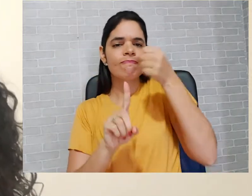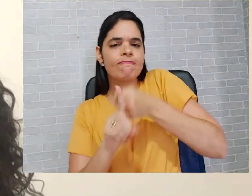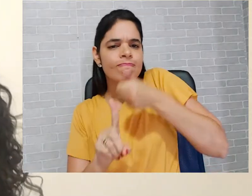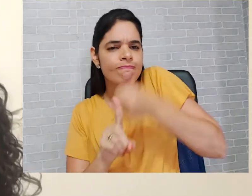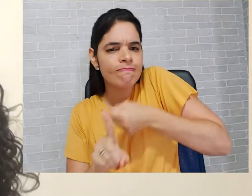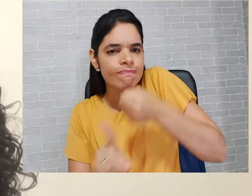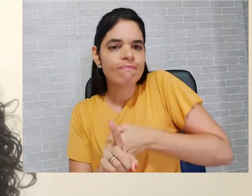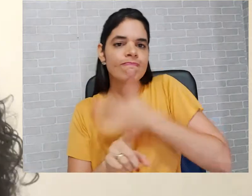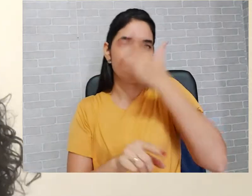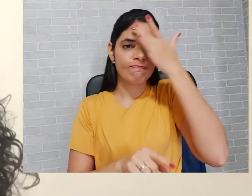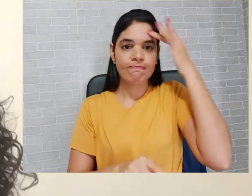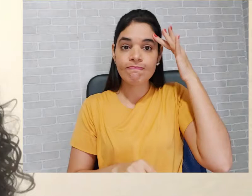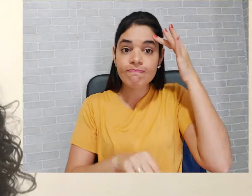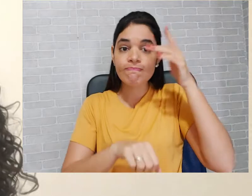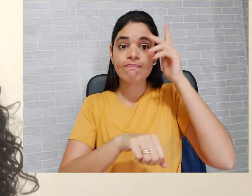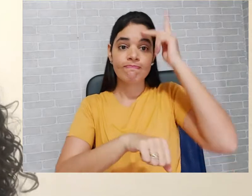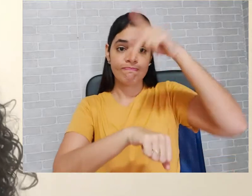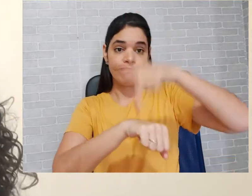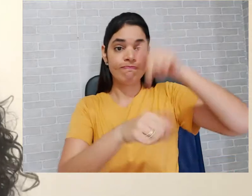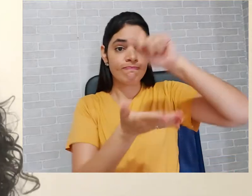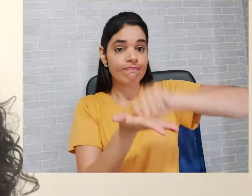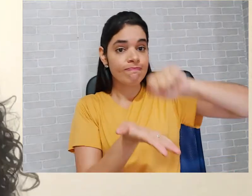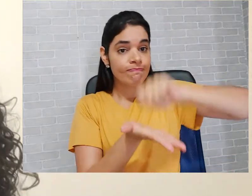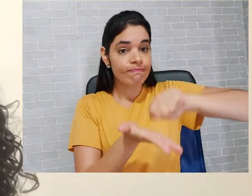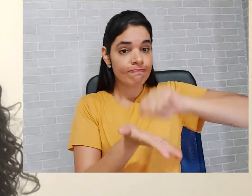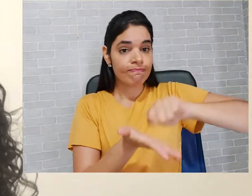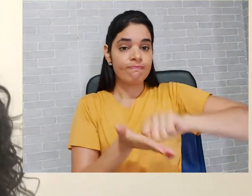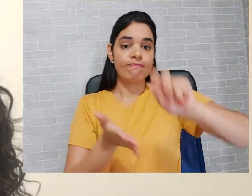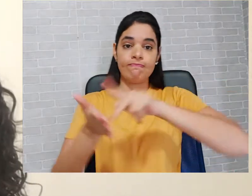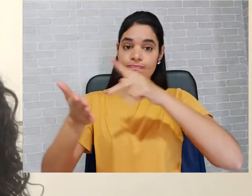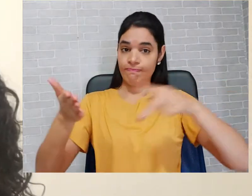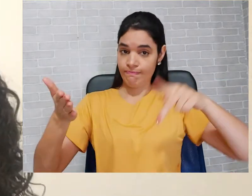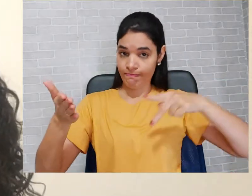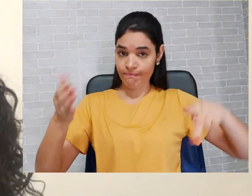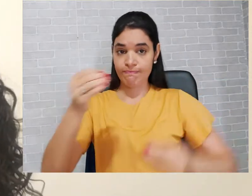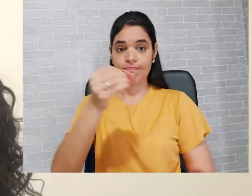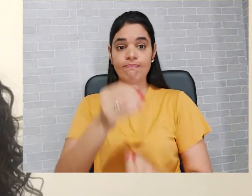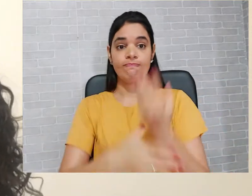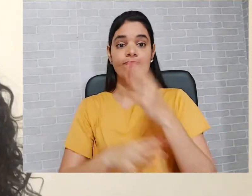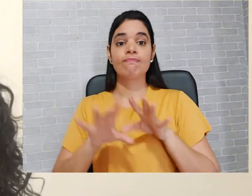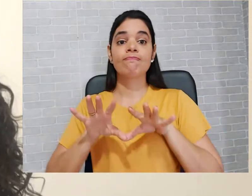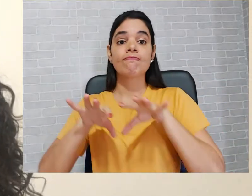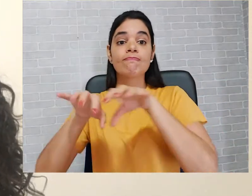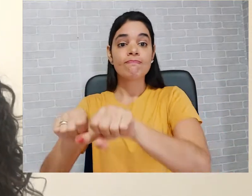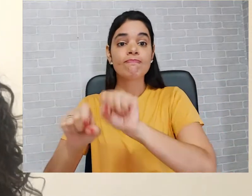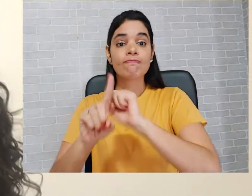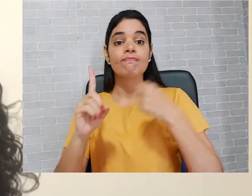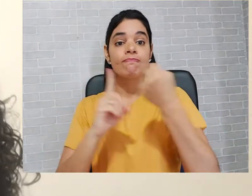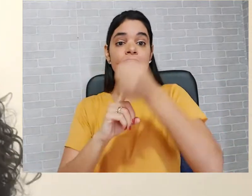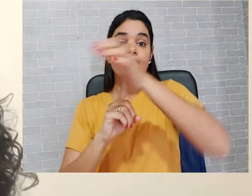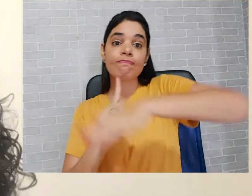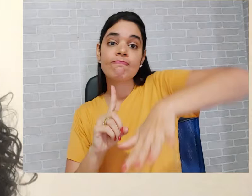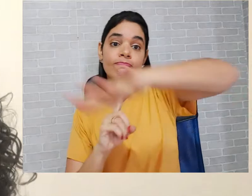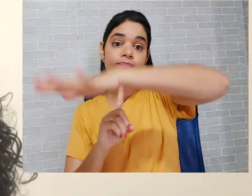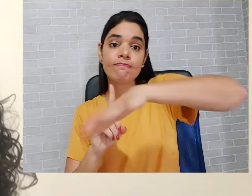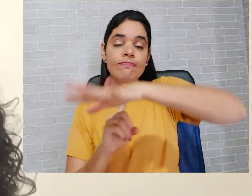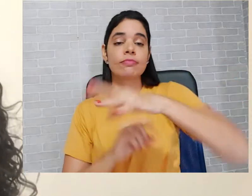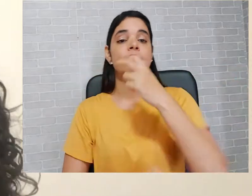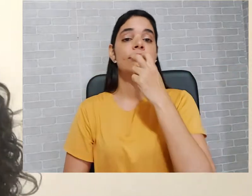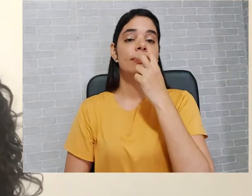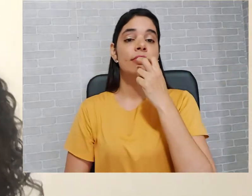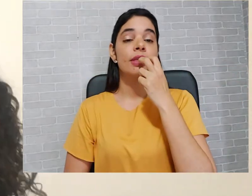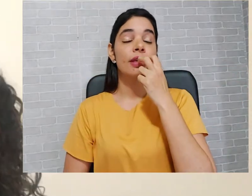várias reivindicações de poetas antilhanos em favor do espaço do créole na sociedade, a língua então